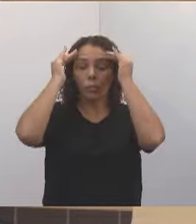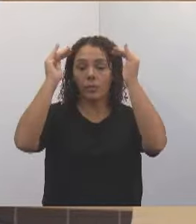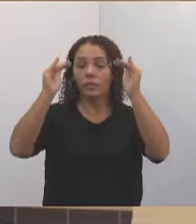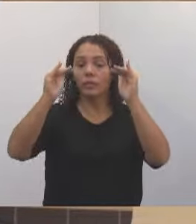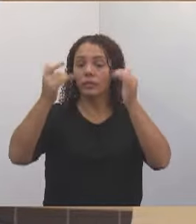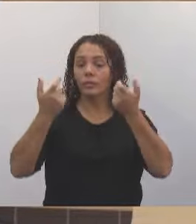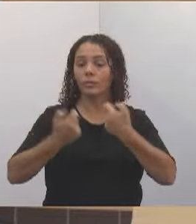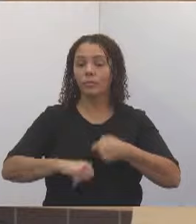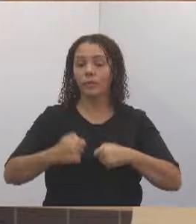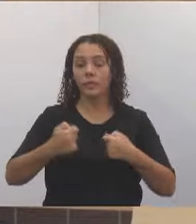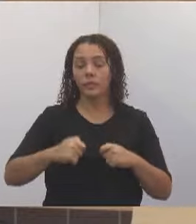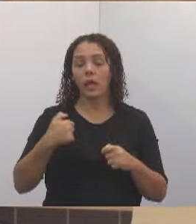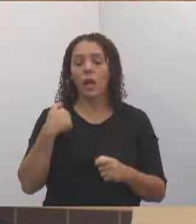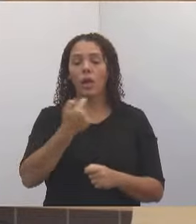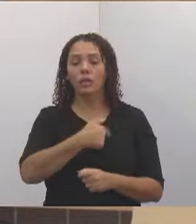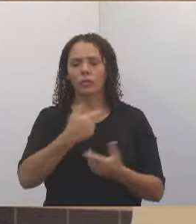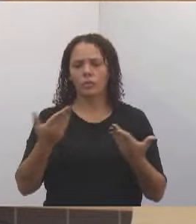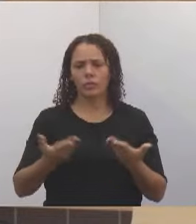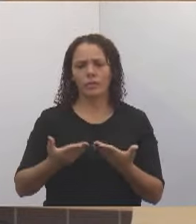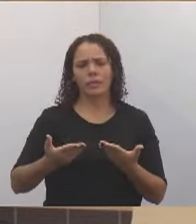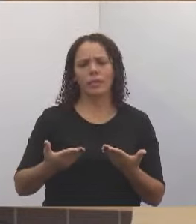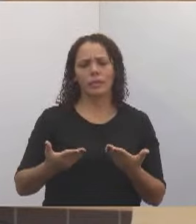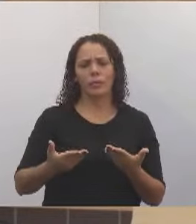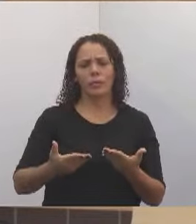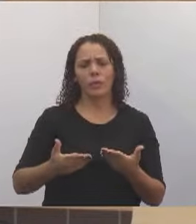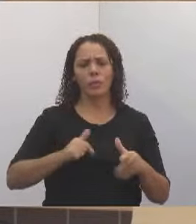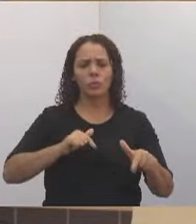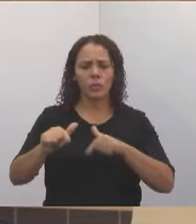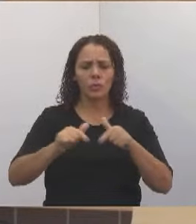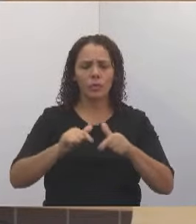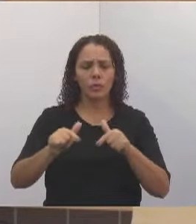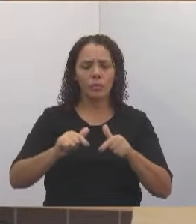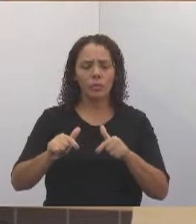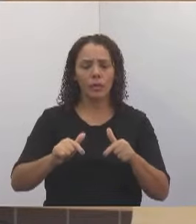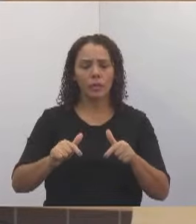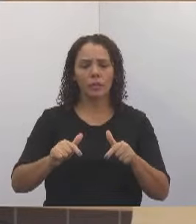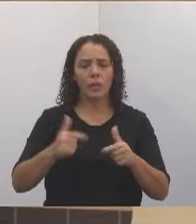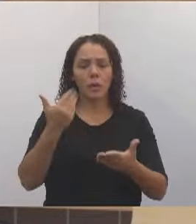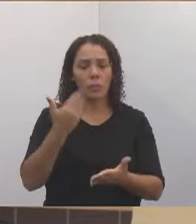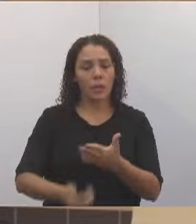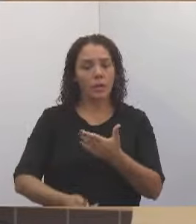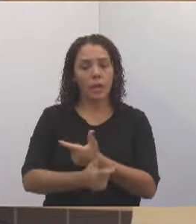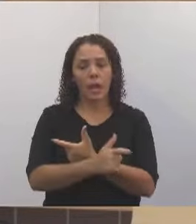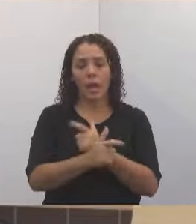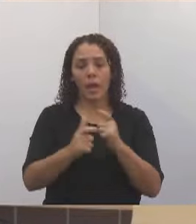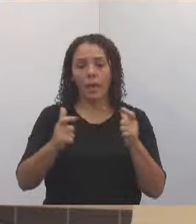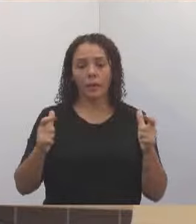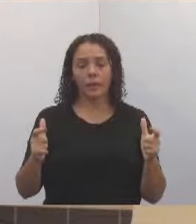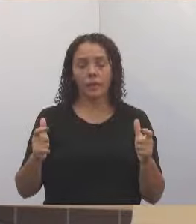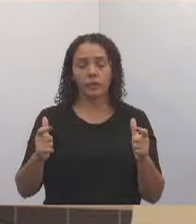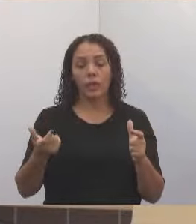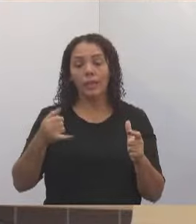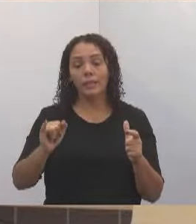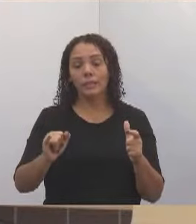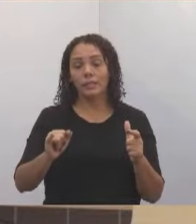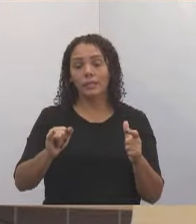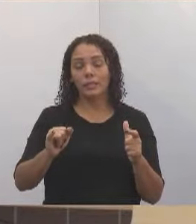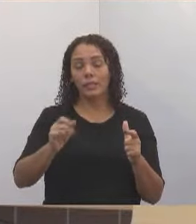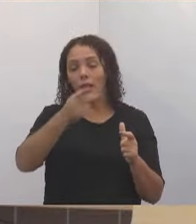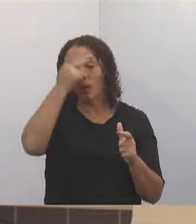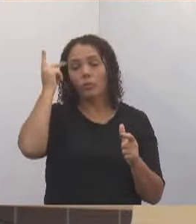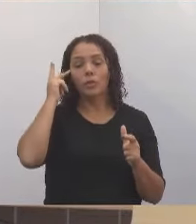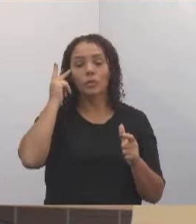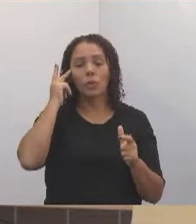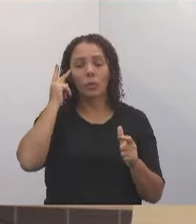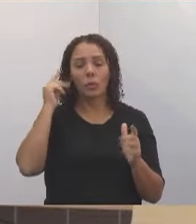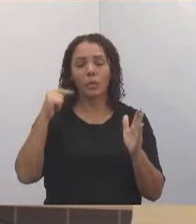E hoje a gente sabe que o desemprego é alto e a pessoa pensa assim: ora, se eu denunciar essa prática, a